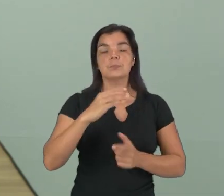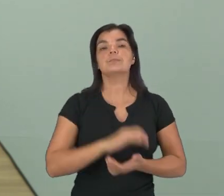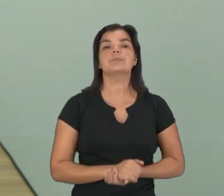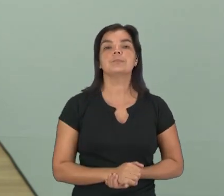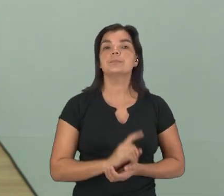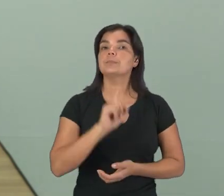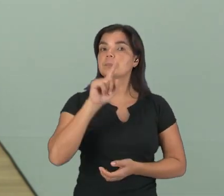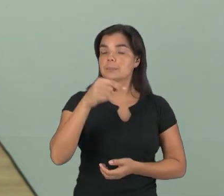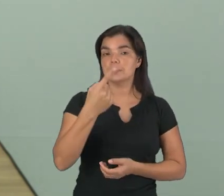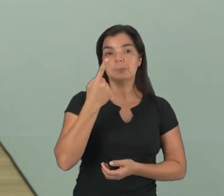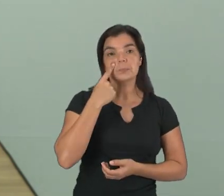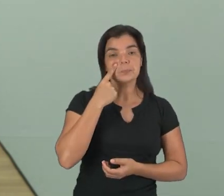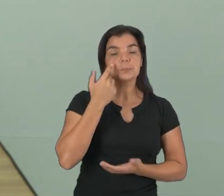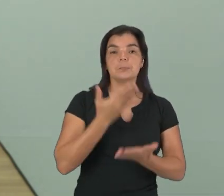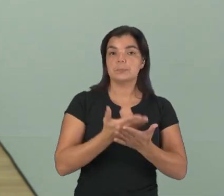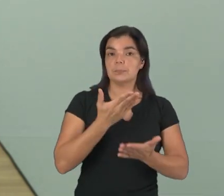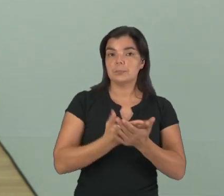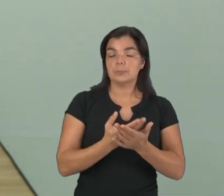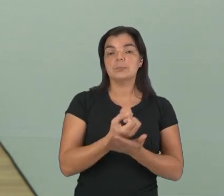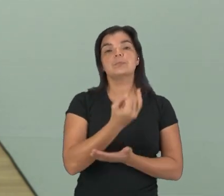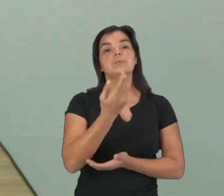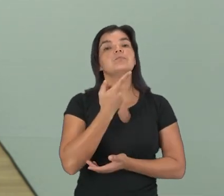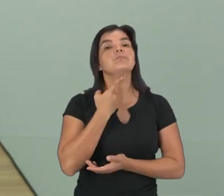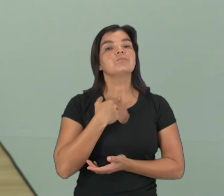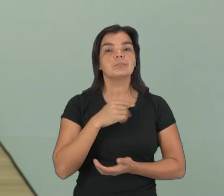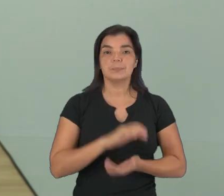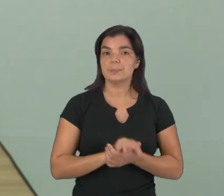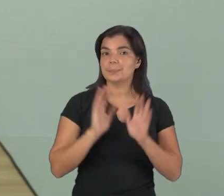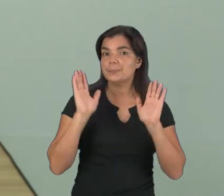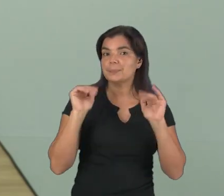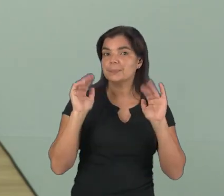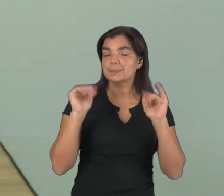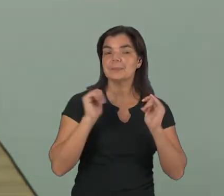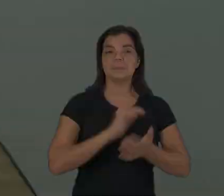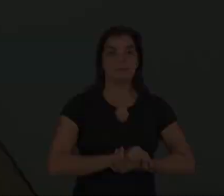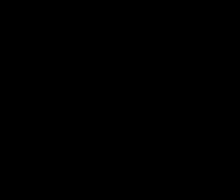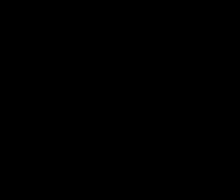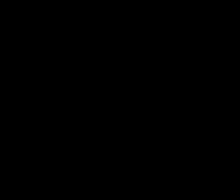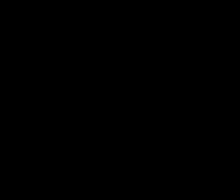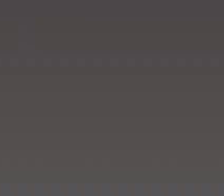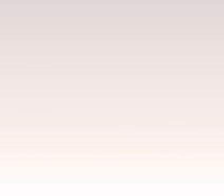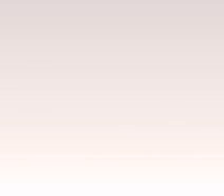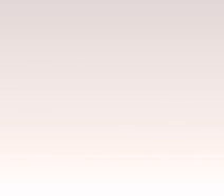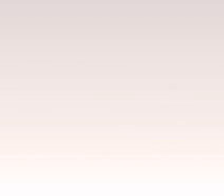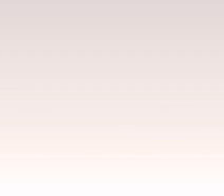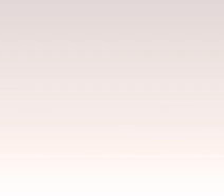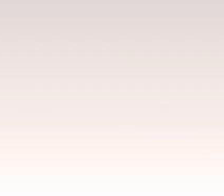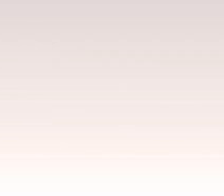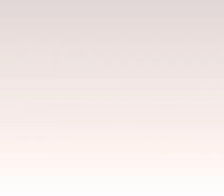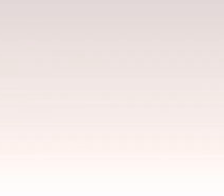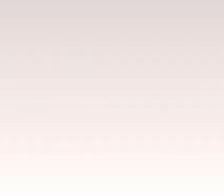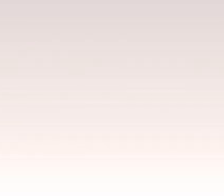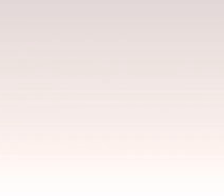Eduque. Nela você pode rever essas aulas quantas vezes desejar. Até mais!